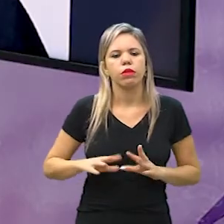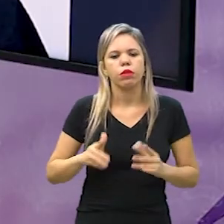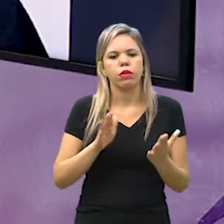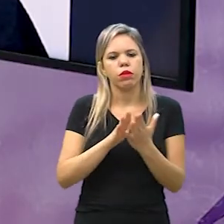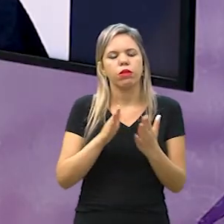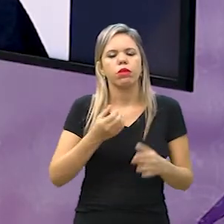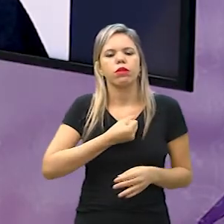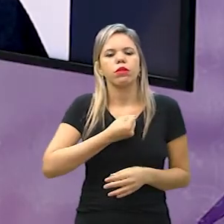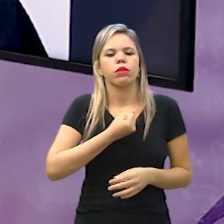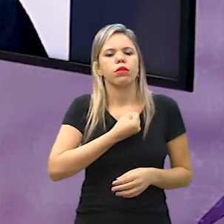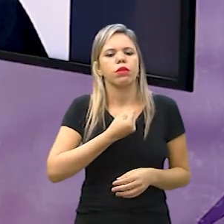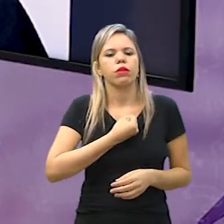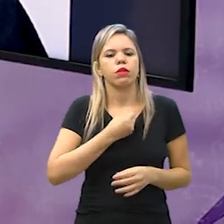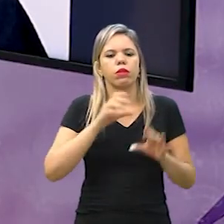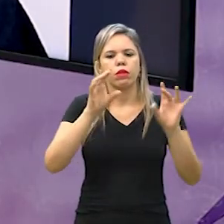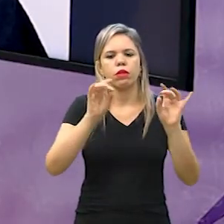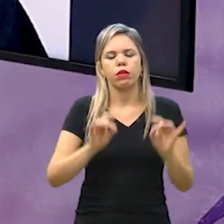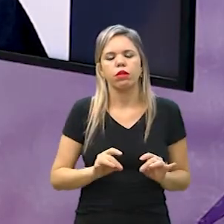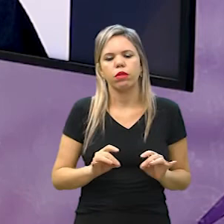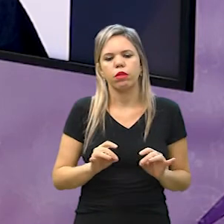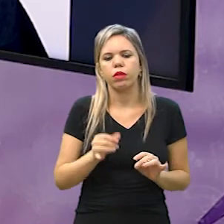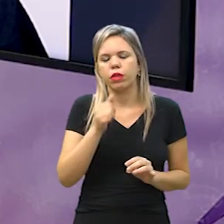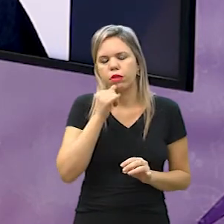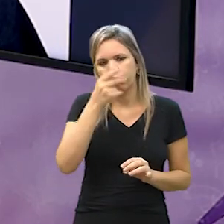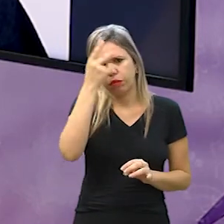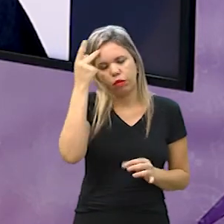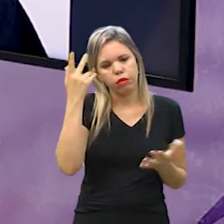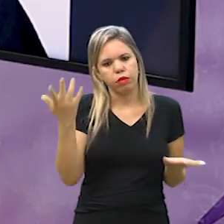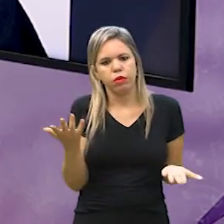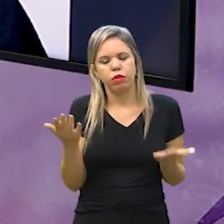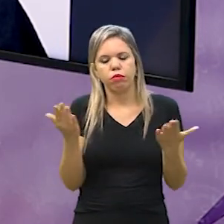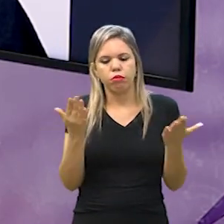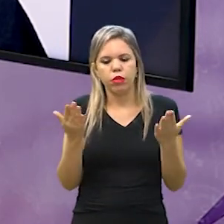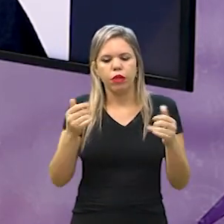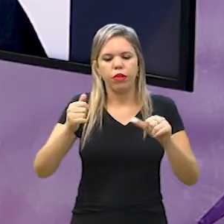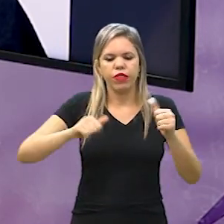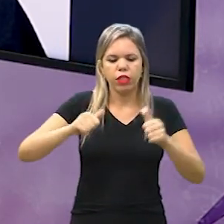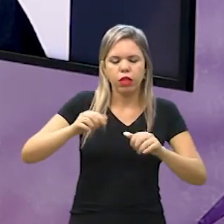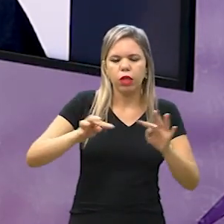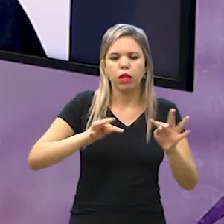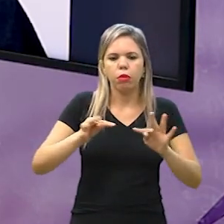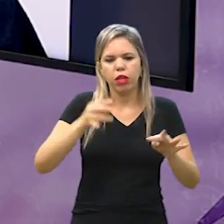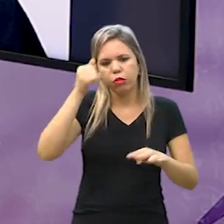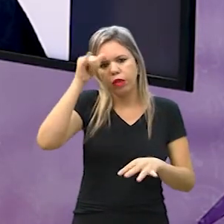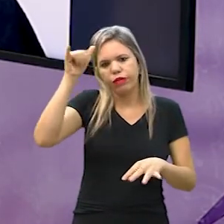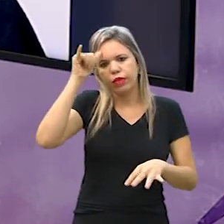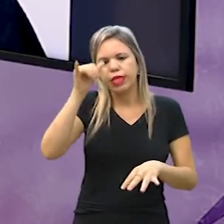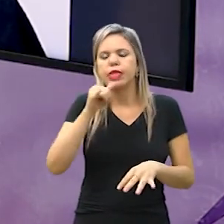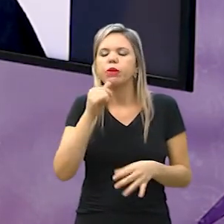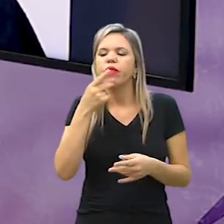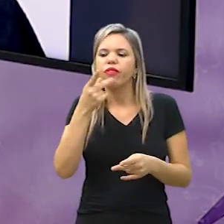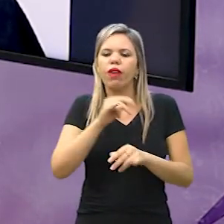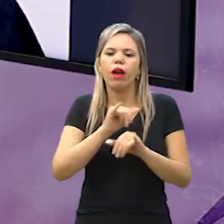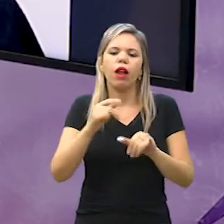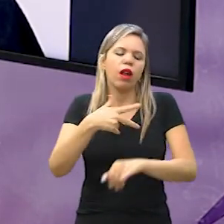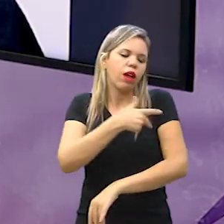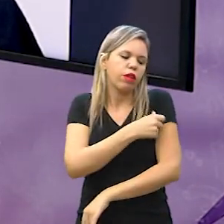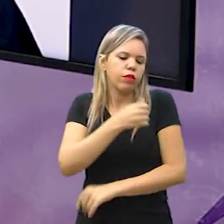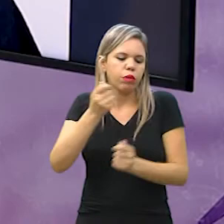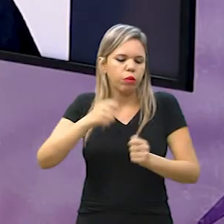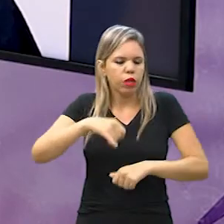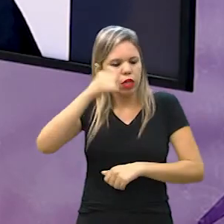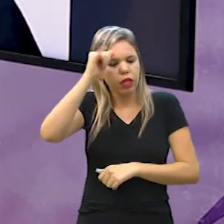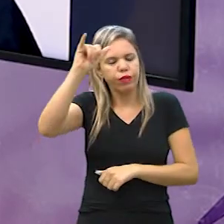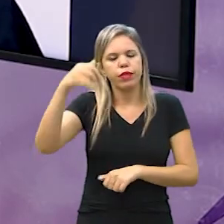doutora, diante desses números, vamos detalhar a prevenção? Muito tem se falado aí de vacinação.